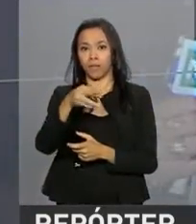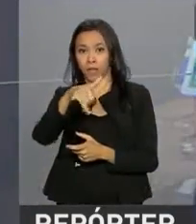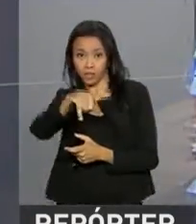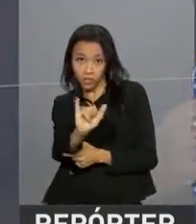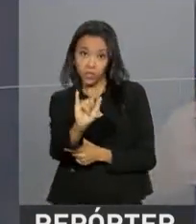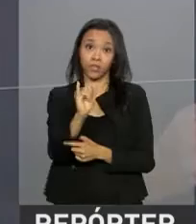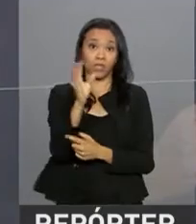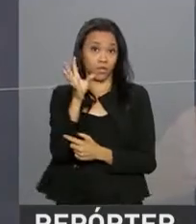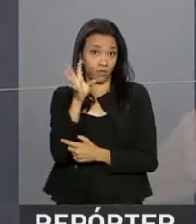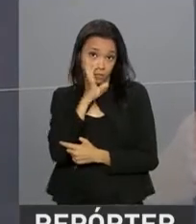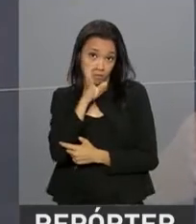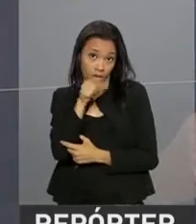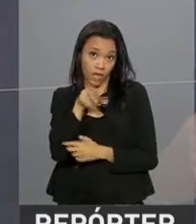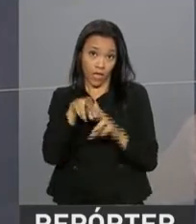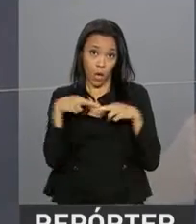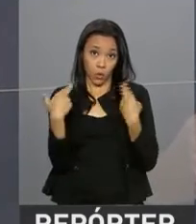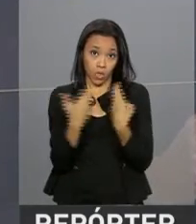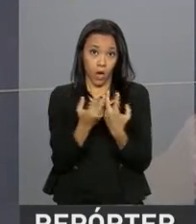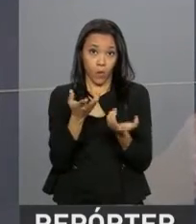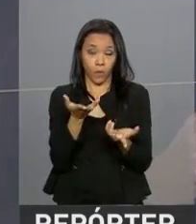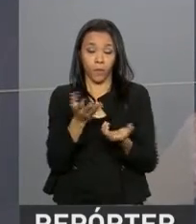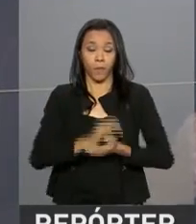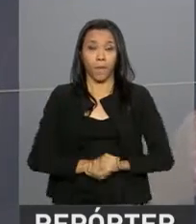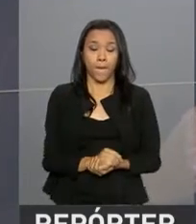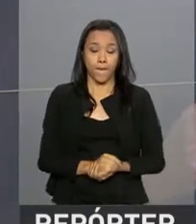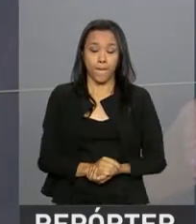essa reunião. Oi, Mara.